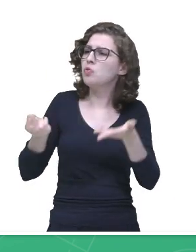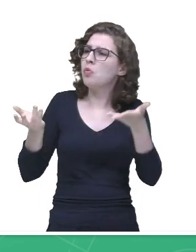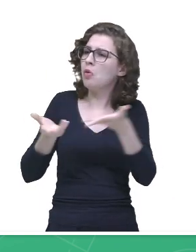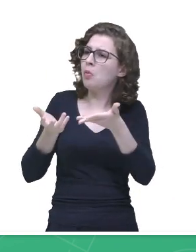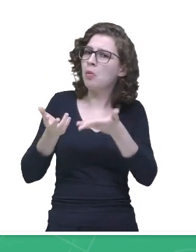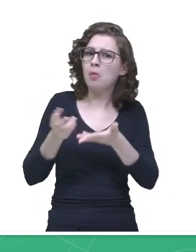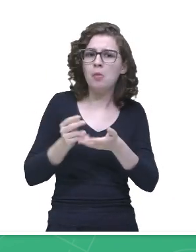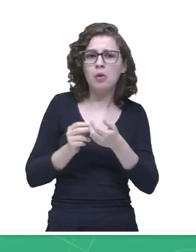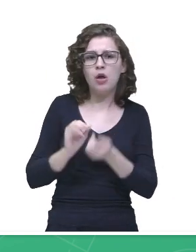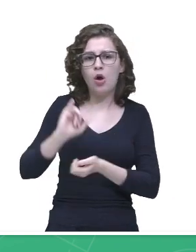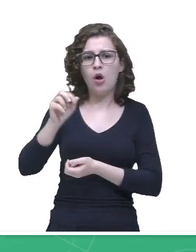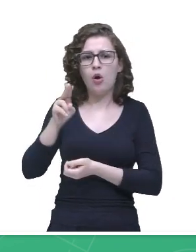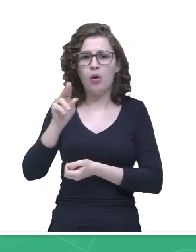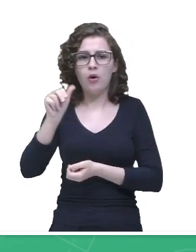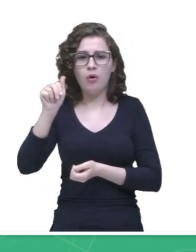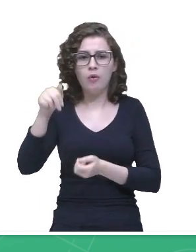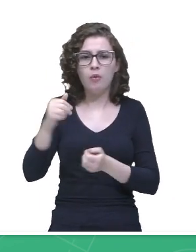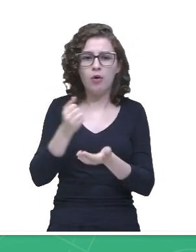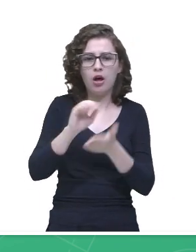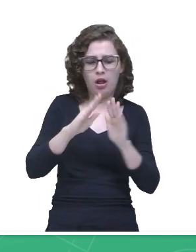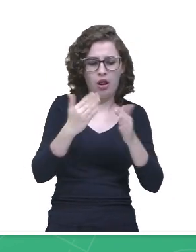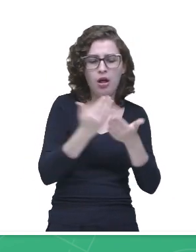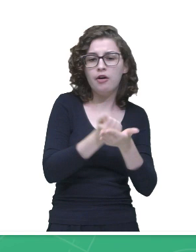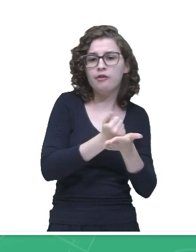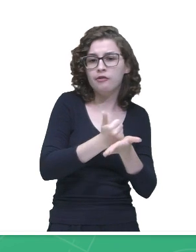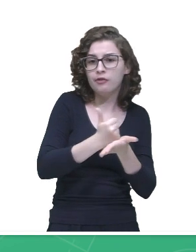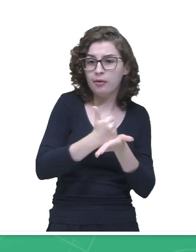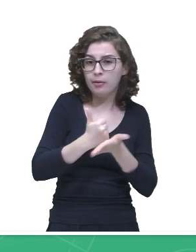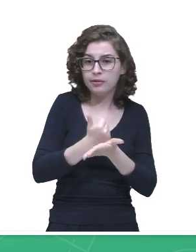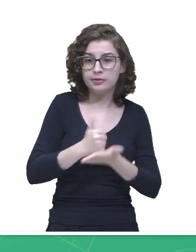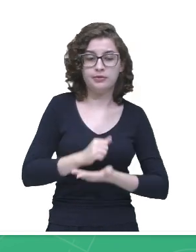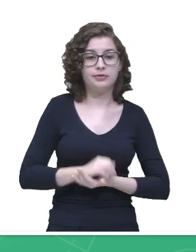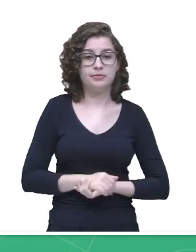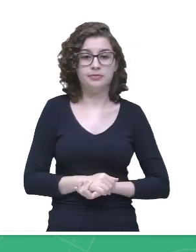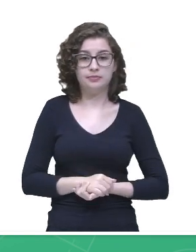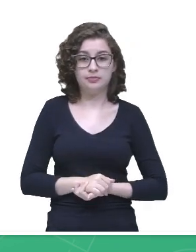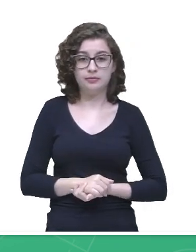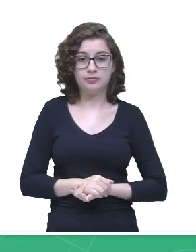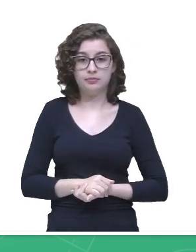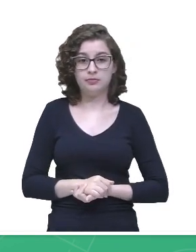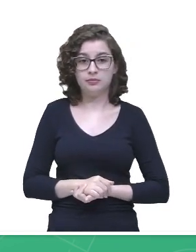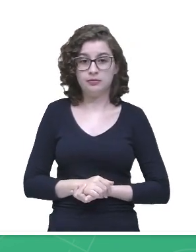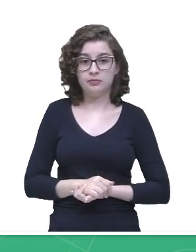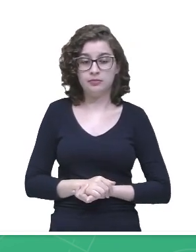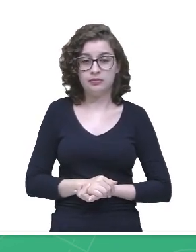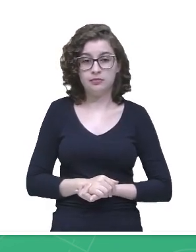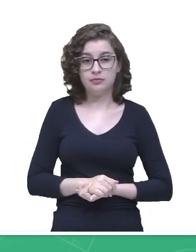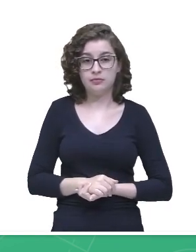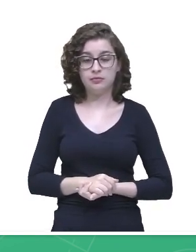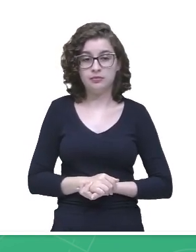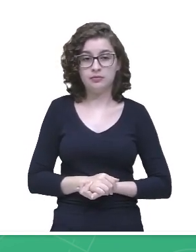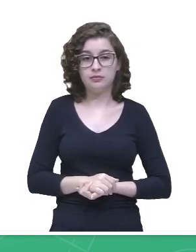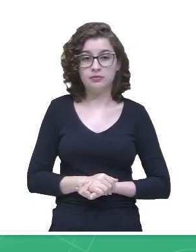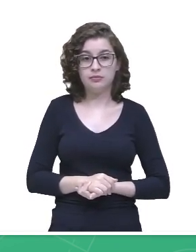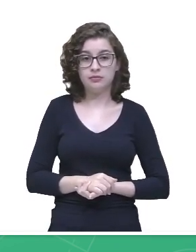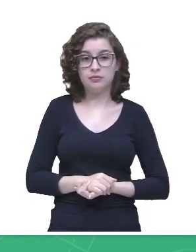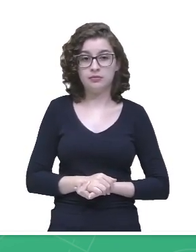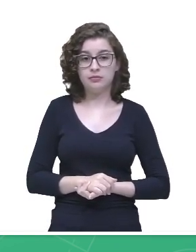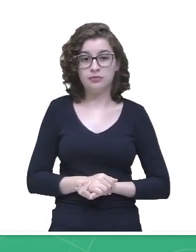en la farmácia. Em português, hoje de manhã, os meus pais viram o João lá na farmácia.